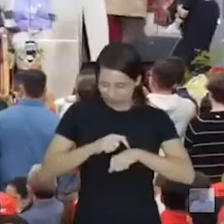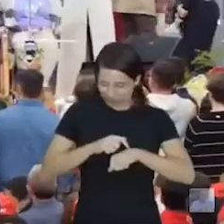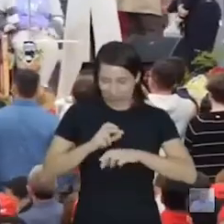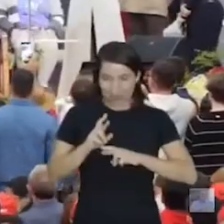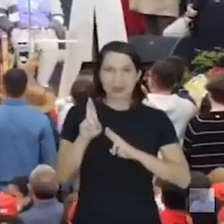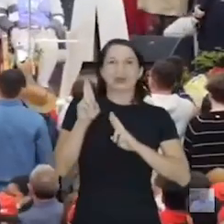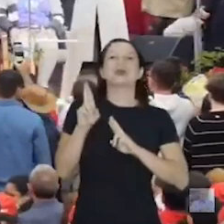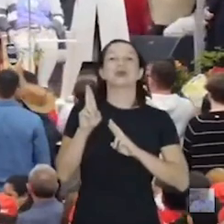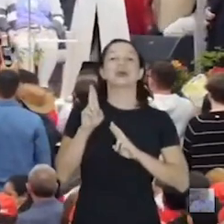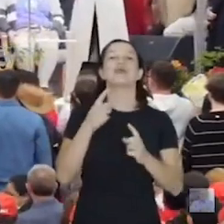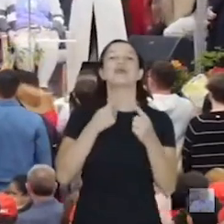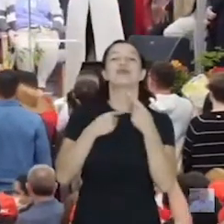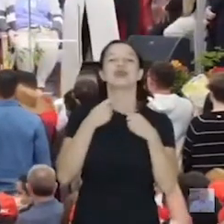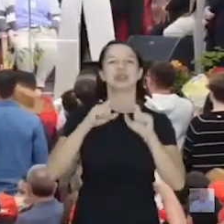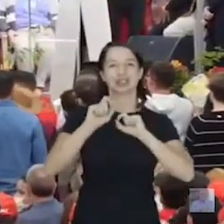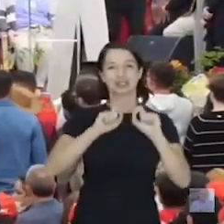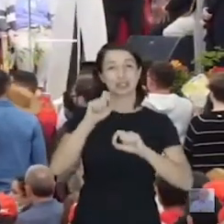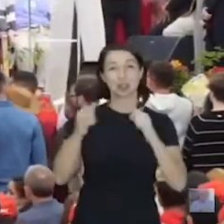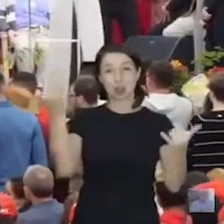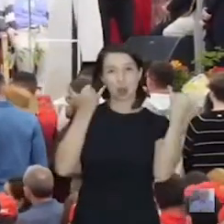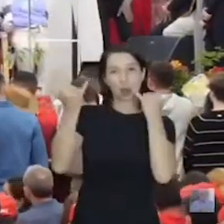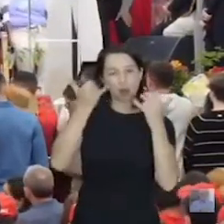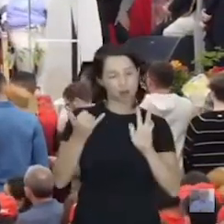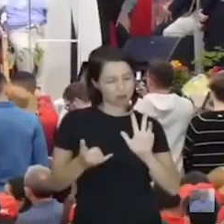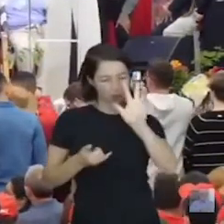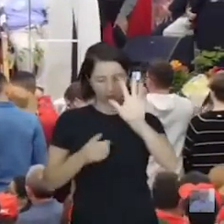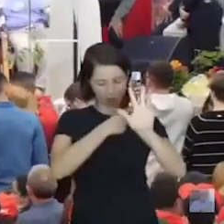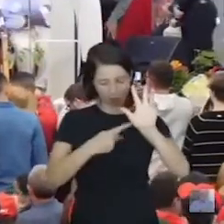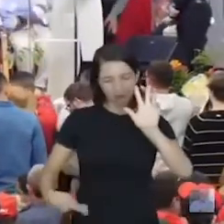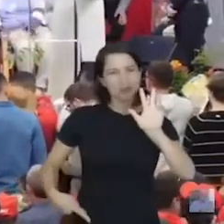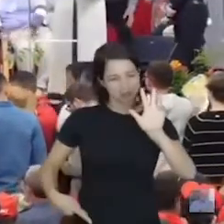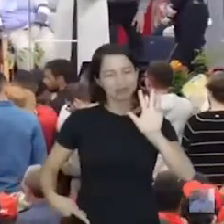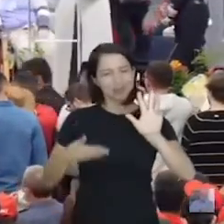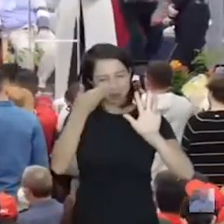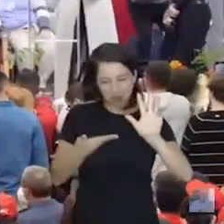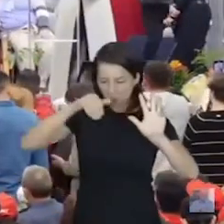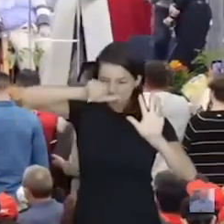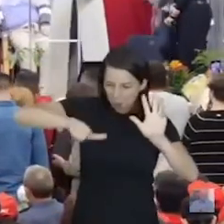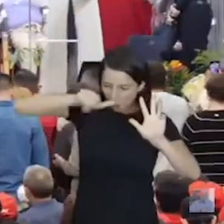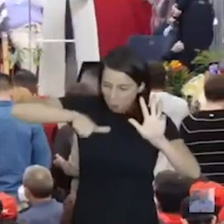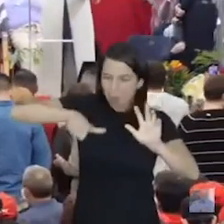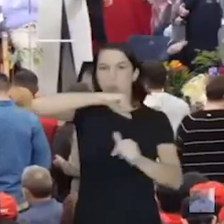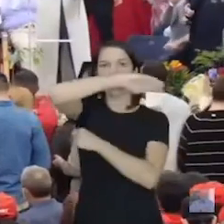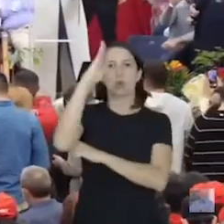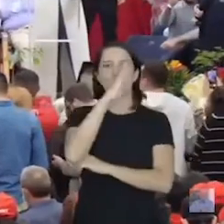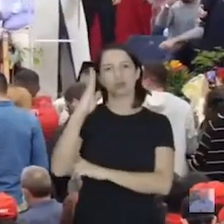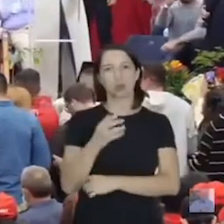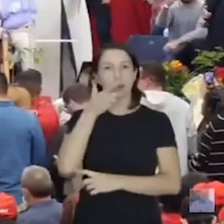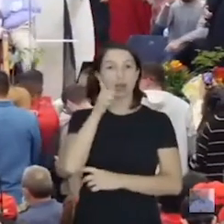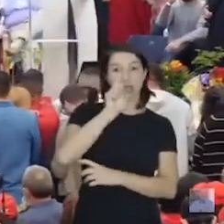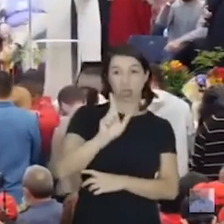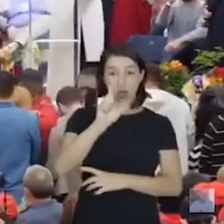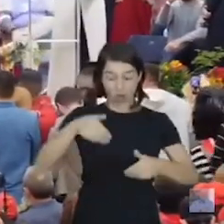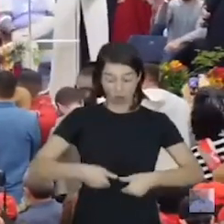né? Tirou o Brasil do mapa da fome, e fez do país um lugar mais justo e